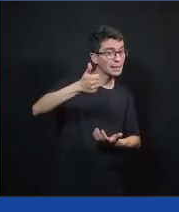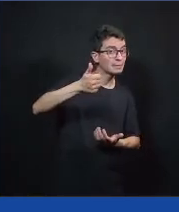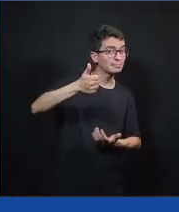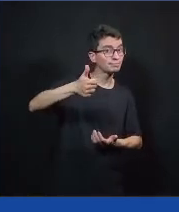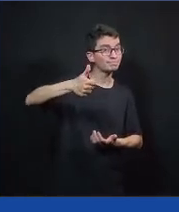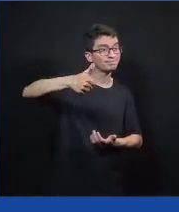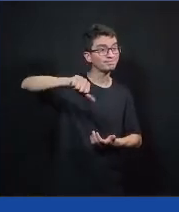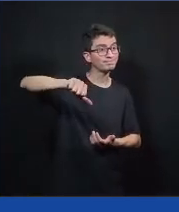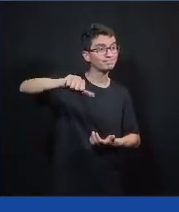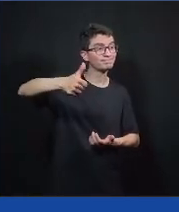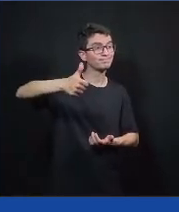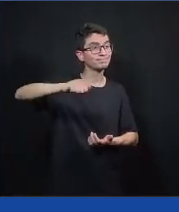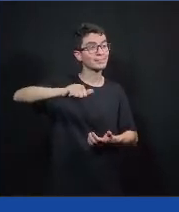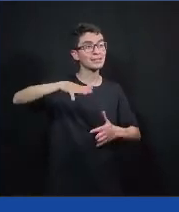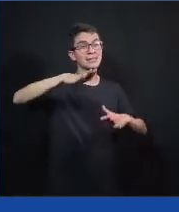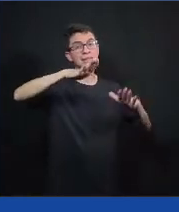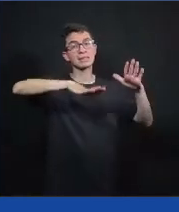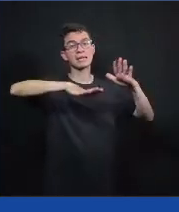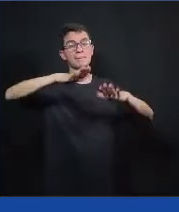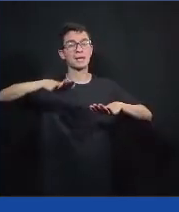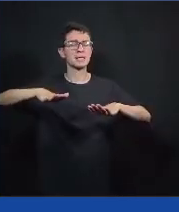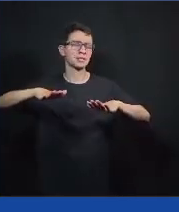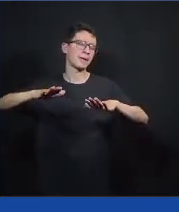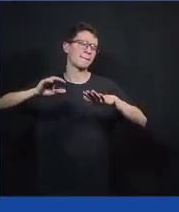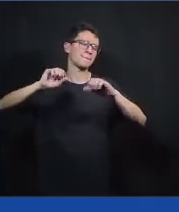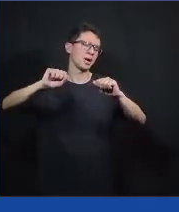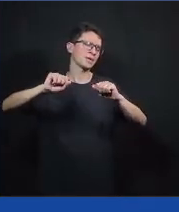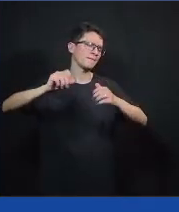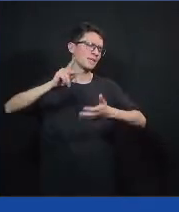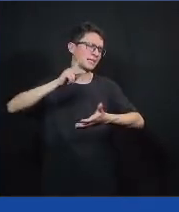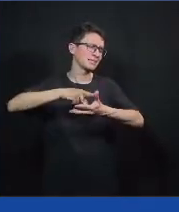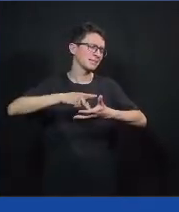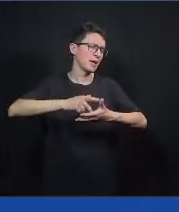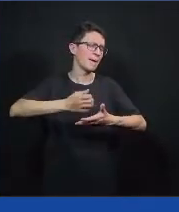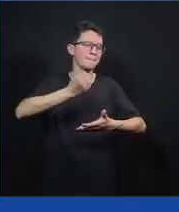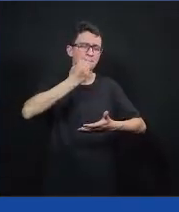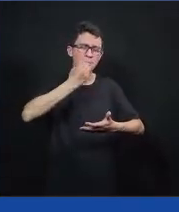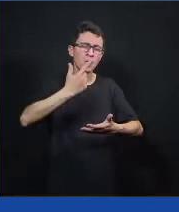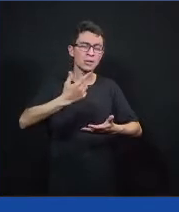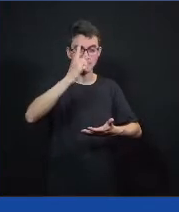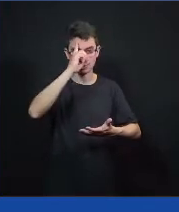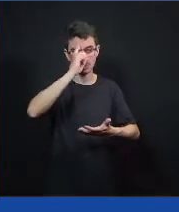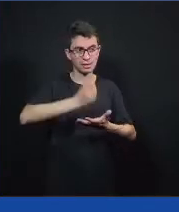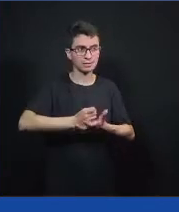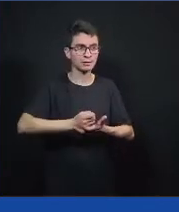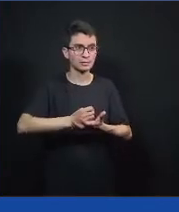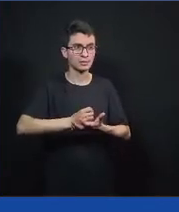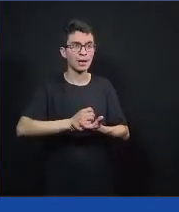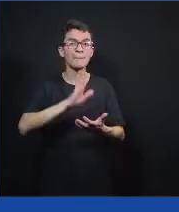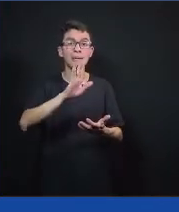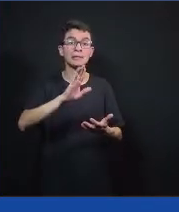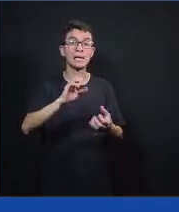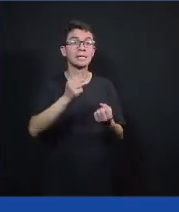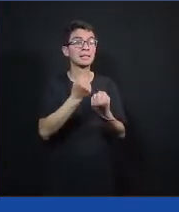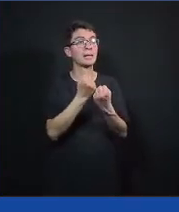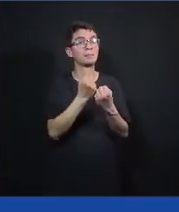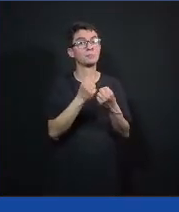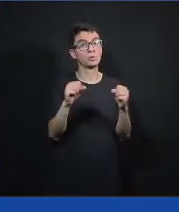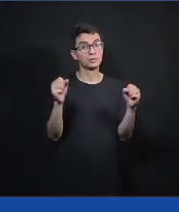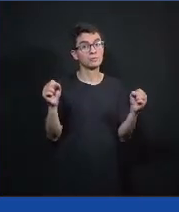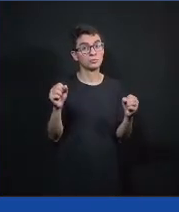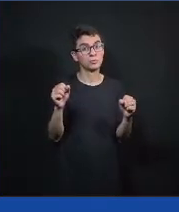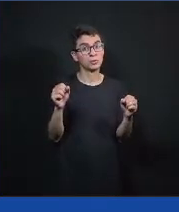grupo de parlamentares estar bem informado. Mas é quase impossível que uma boa decisão seja tomada sem boa